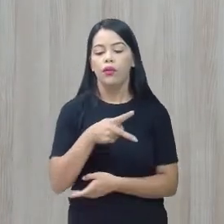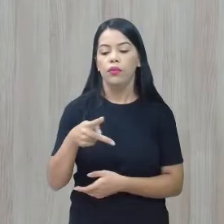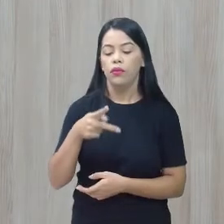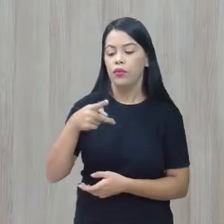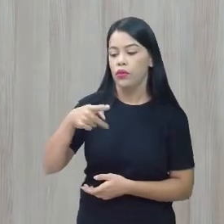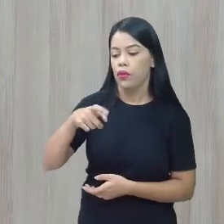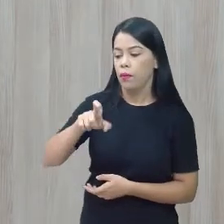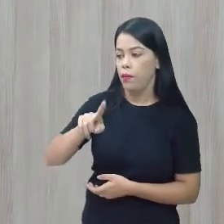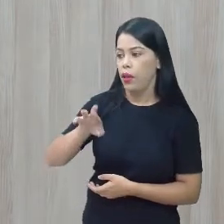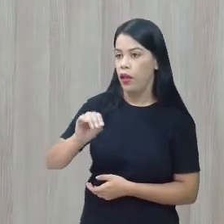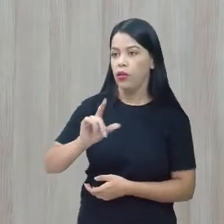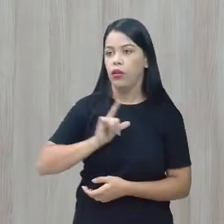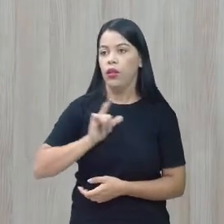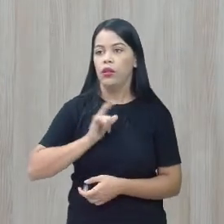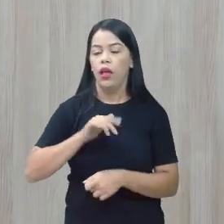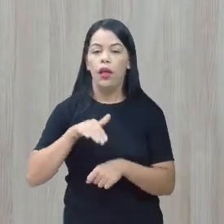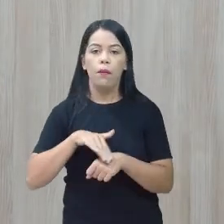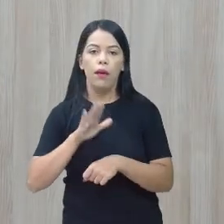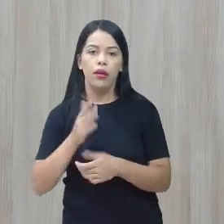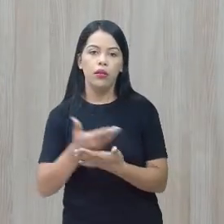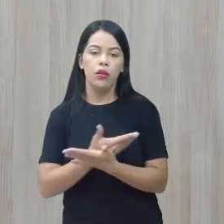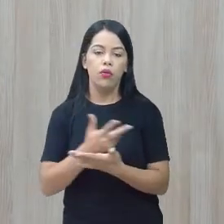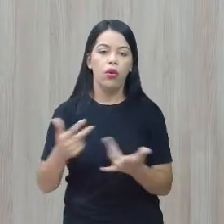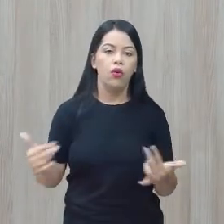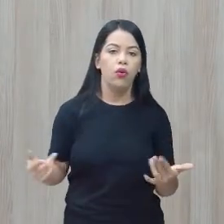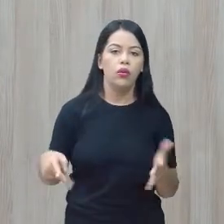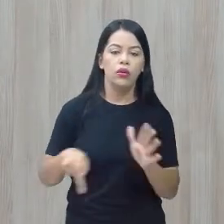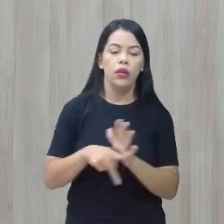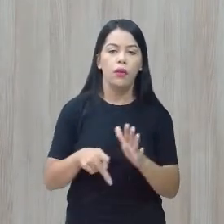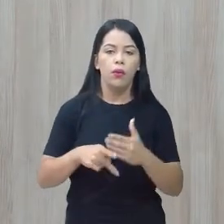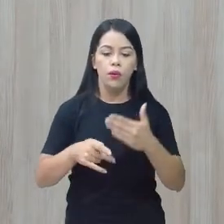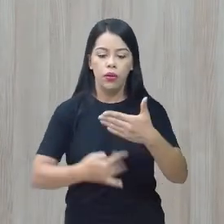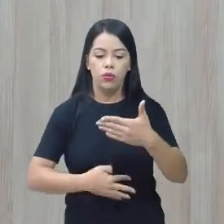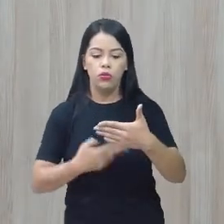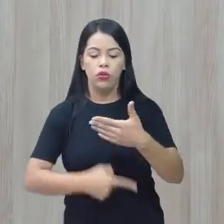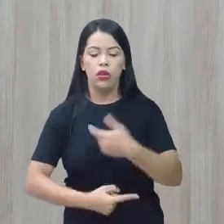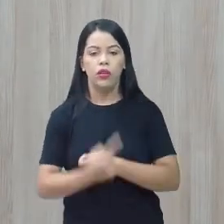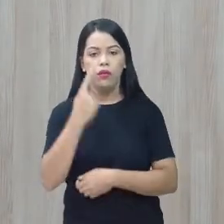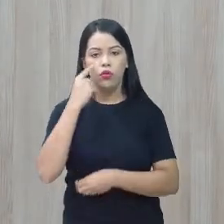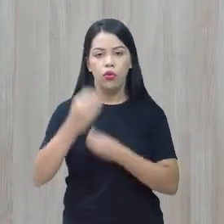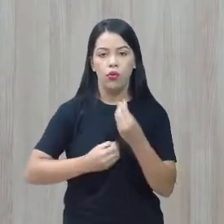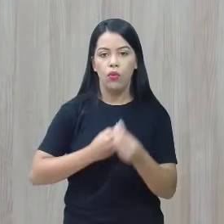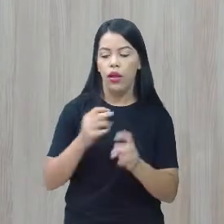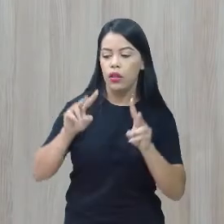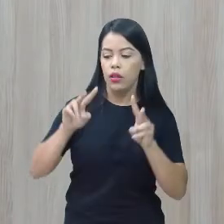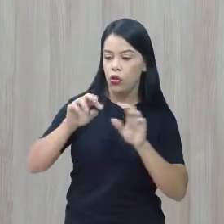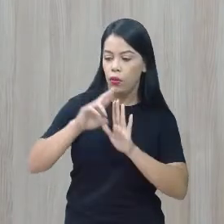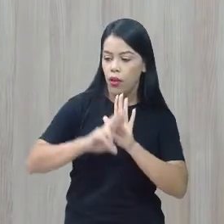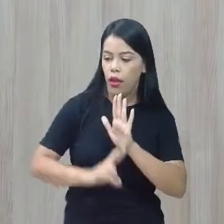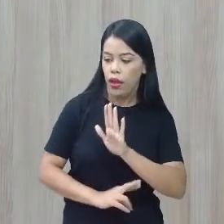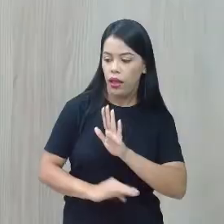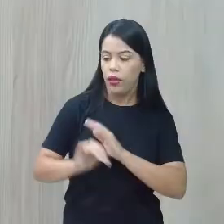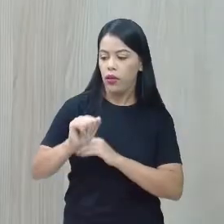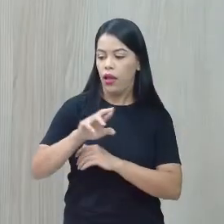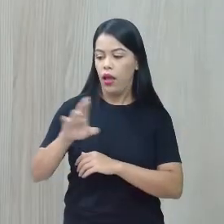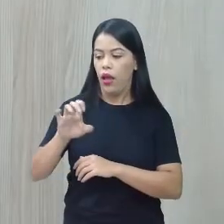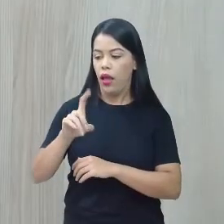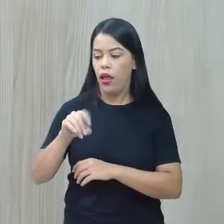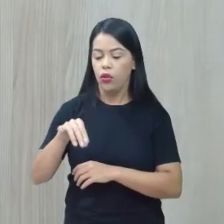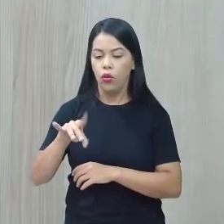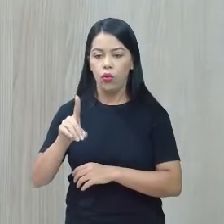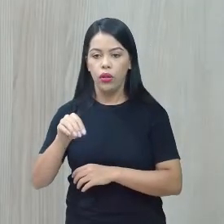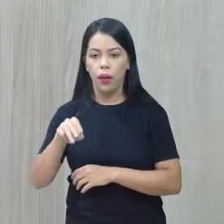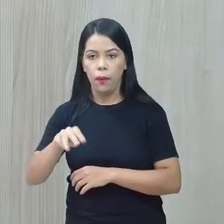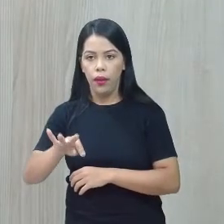mais algum comentário no chat? Como é que tá aí essa movimentação? Suas considerações sobre as regrinhas do arredondamento?